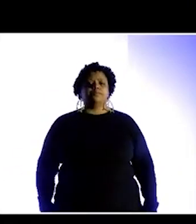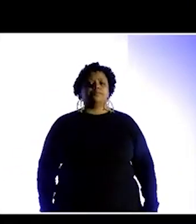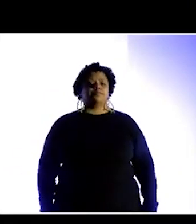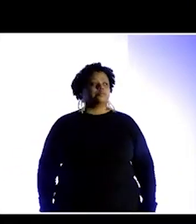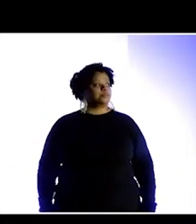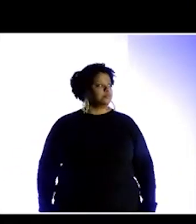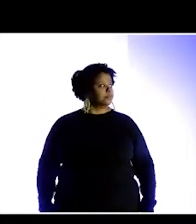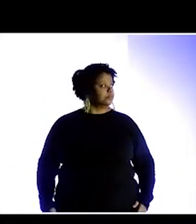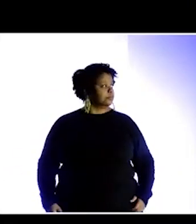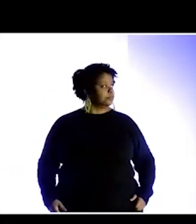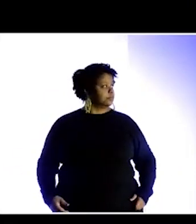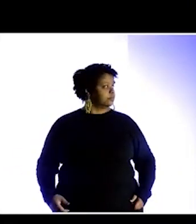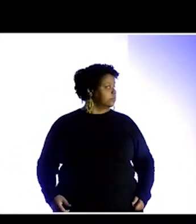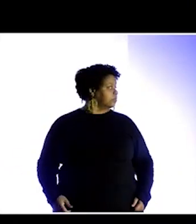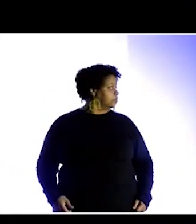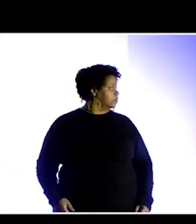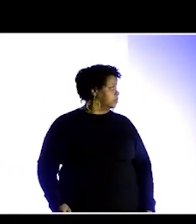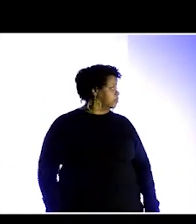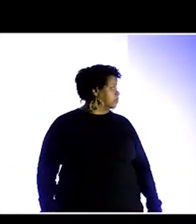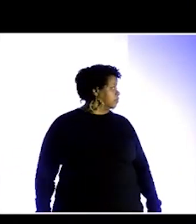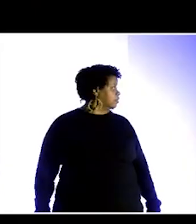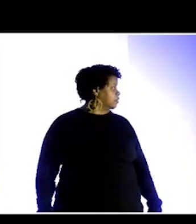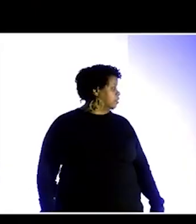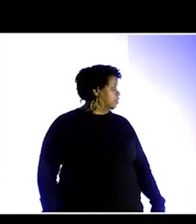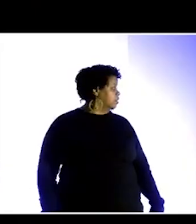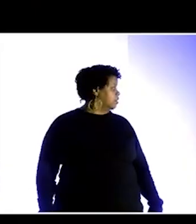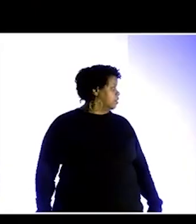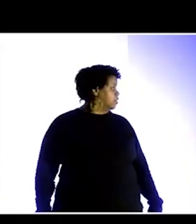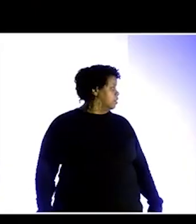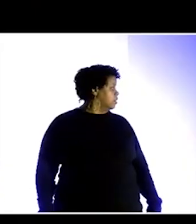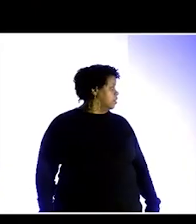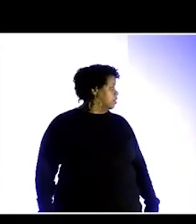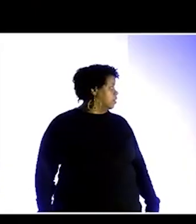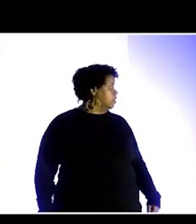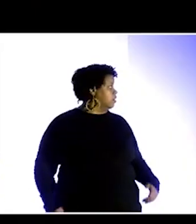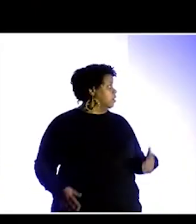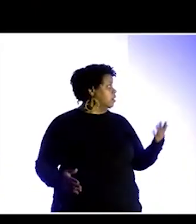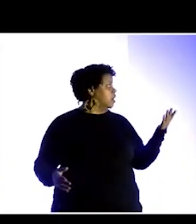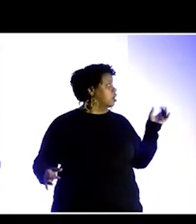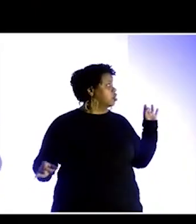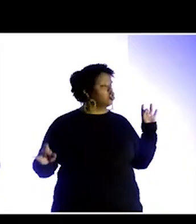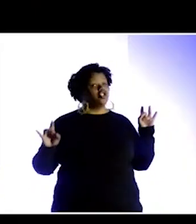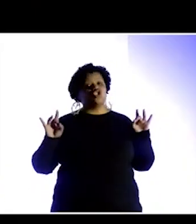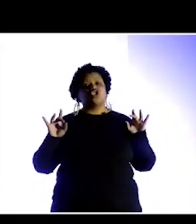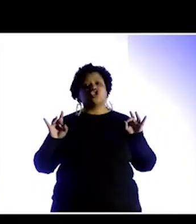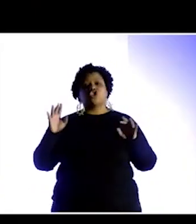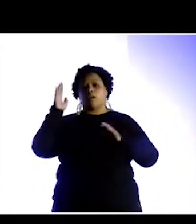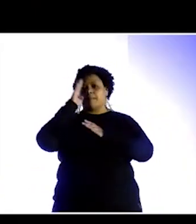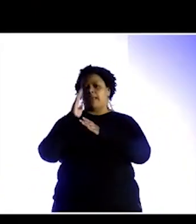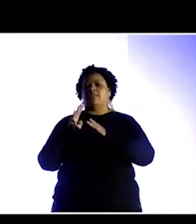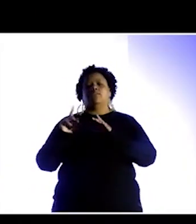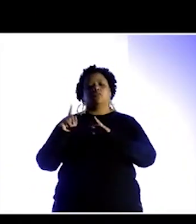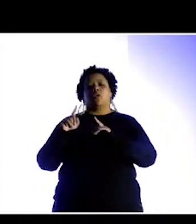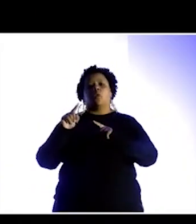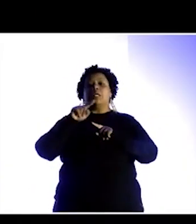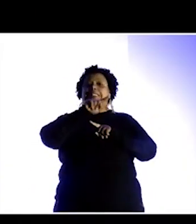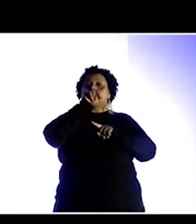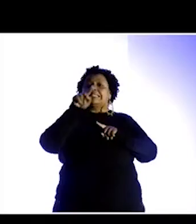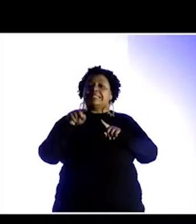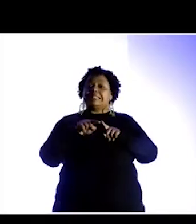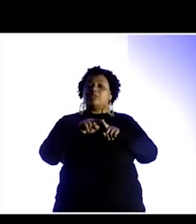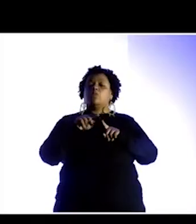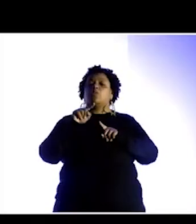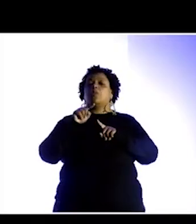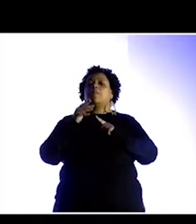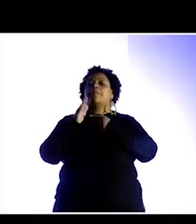Deixa eu ver se eu consigo rodar isso aqui. Aqui, ó. Isso aqui não é realidade só no Brasil. Esses círculos aí mostram, de